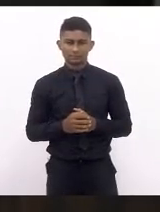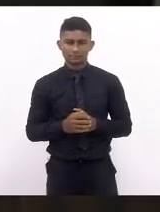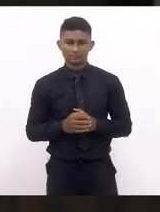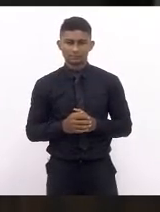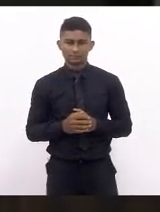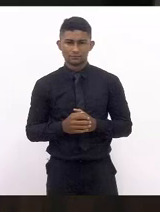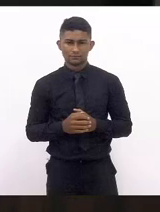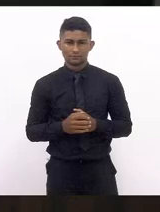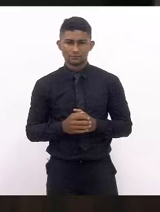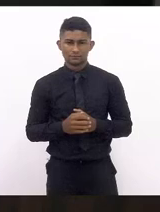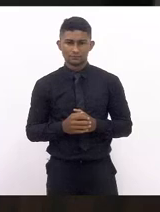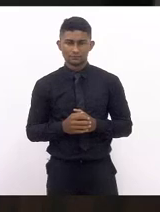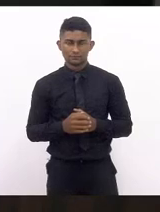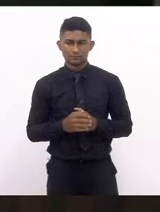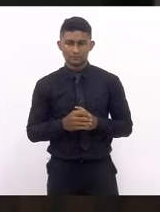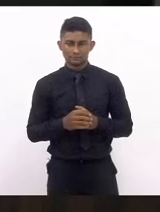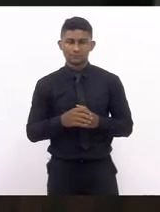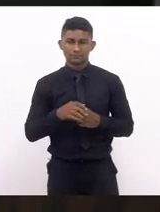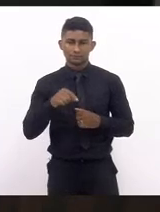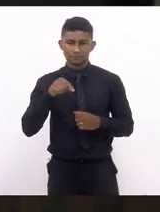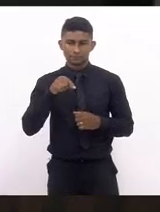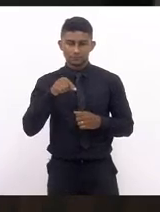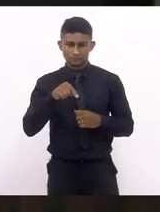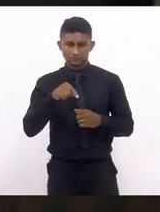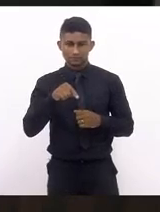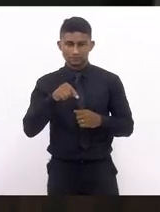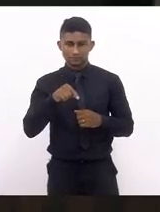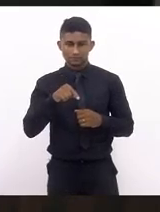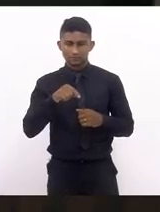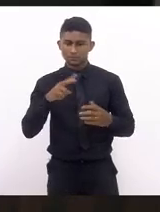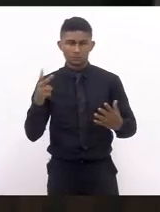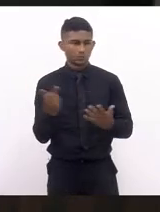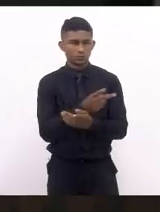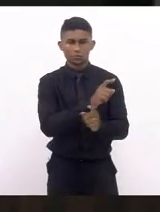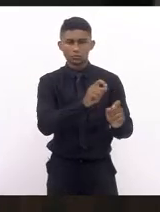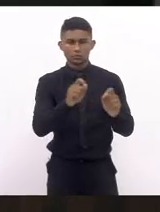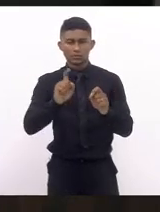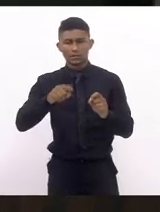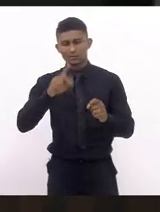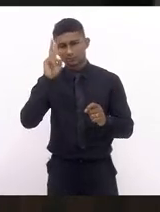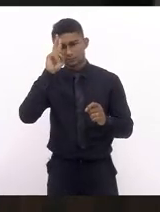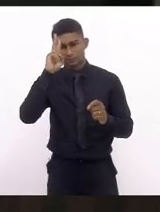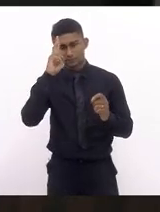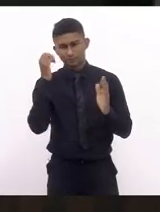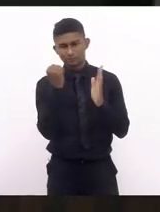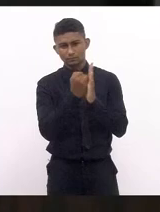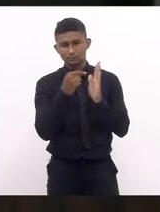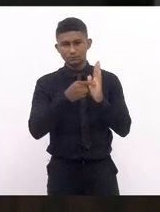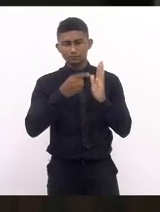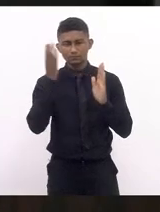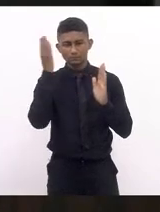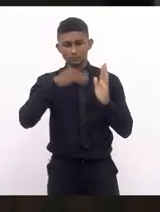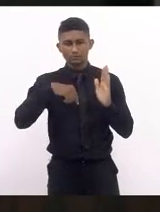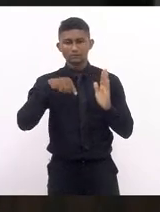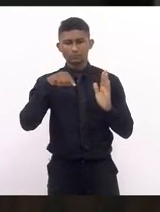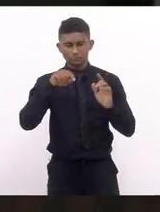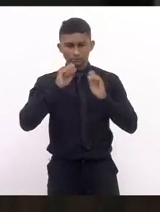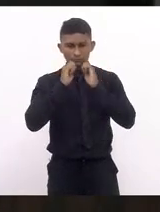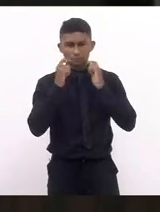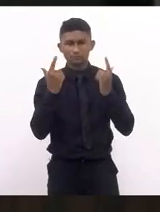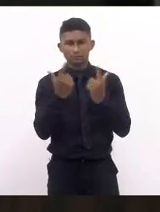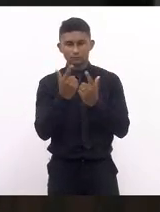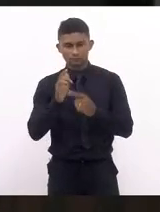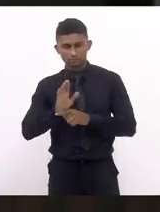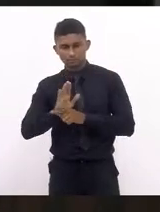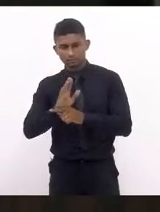terceira sessão Legislativa da décima segunda legislatura Ela é Uma Peça histórica que mostra como a led ágil para dar suporte à